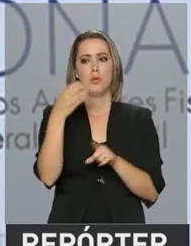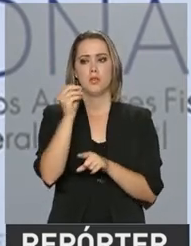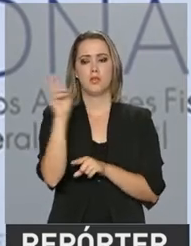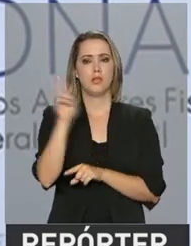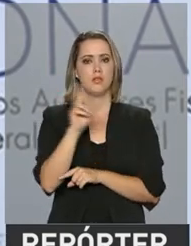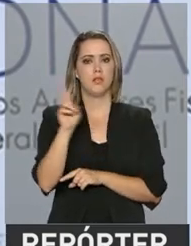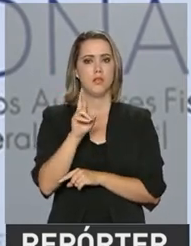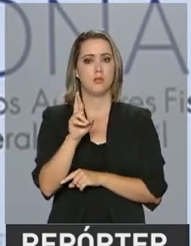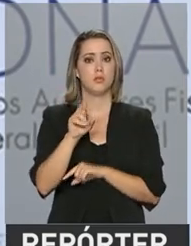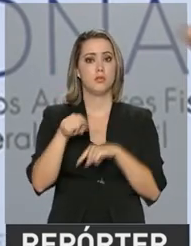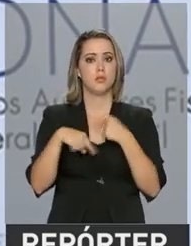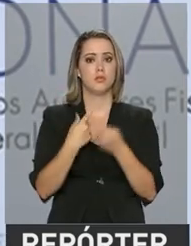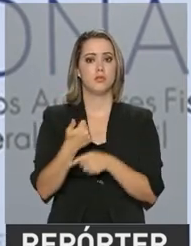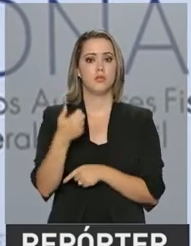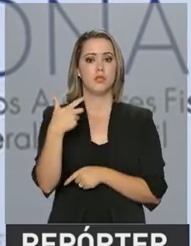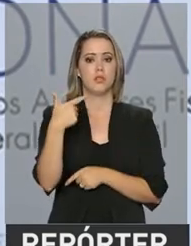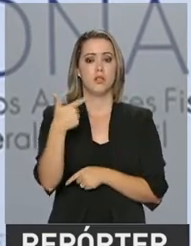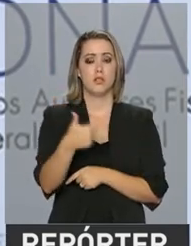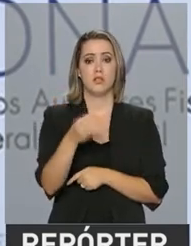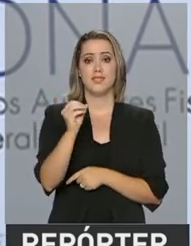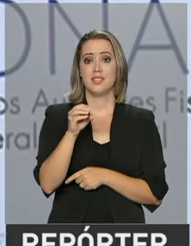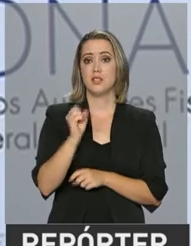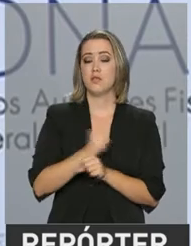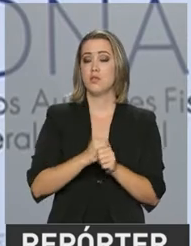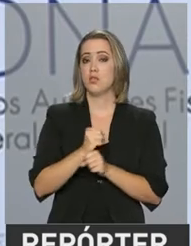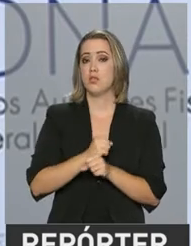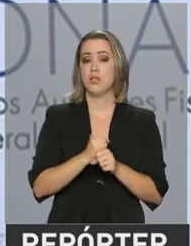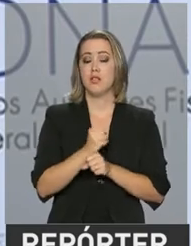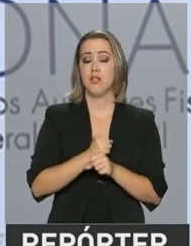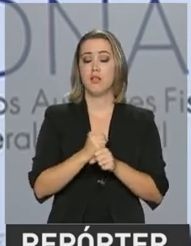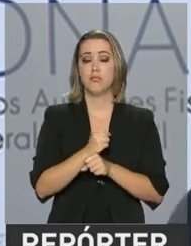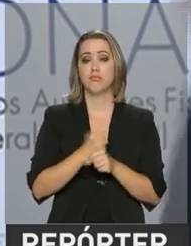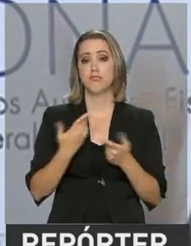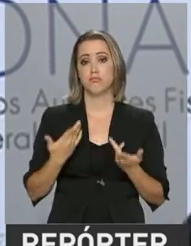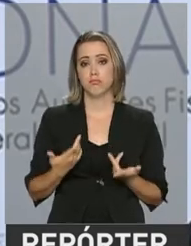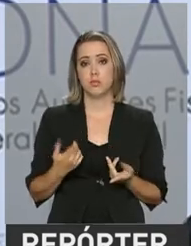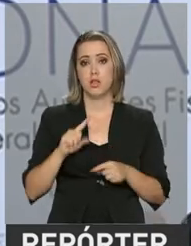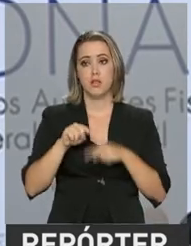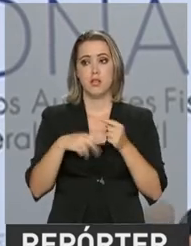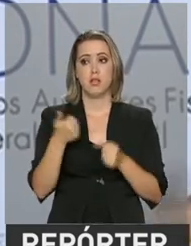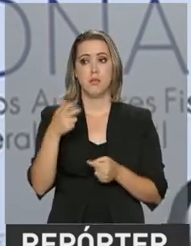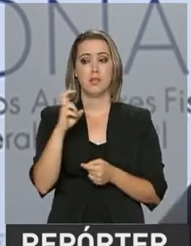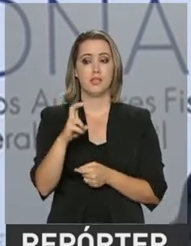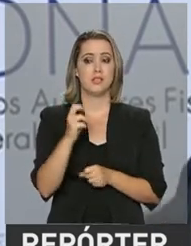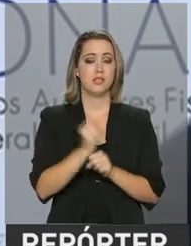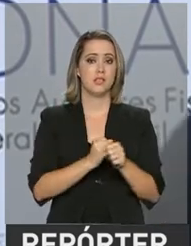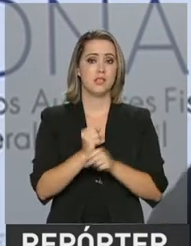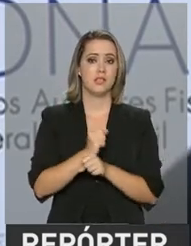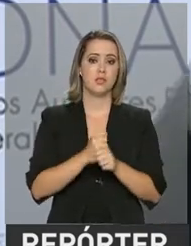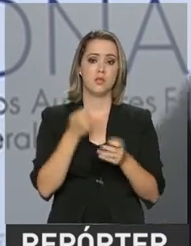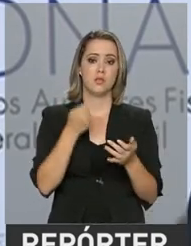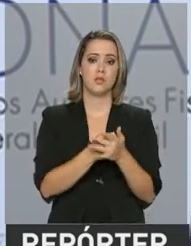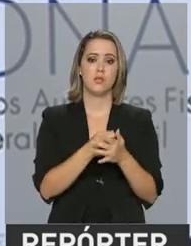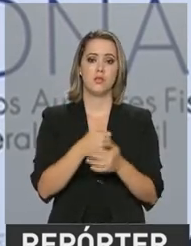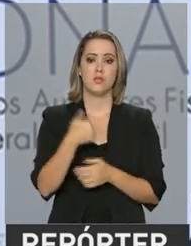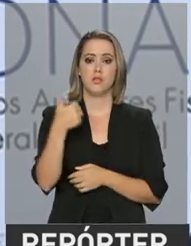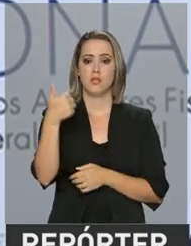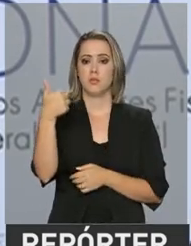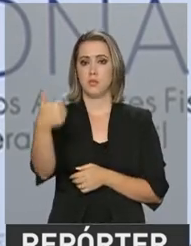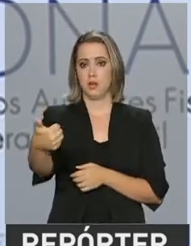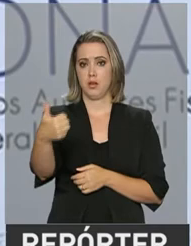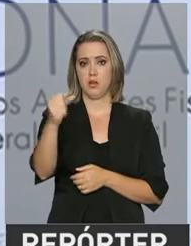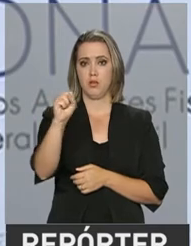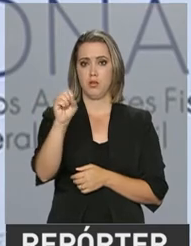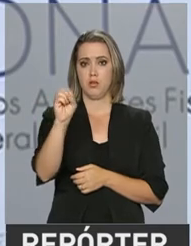INSS. Vai pagar 120 reais por ano. E ao longo de 15 anos, ele vai pagar 1.800